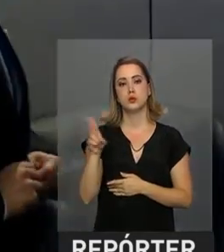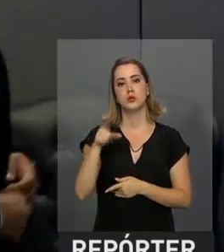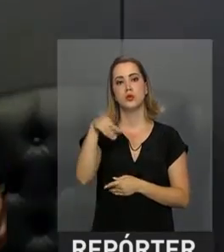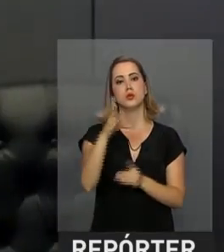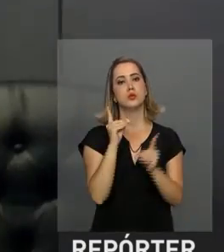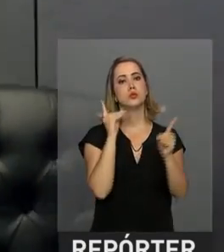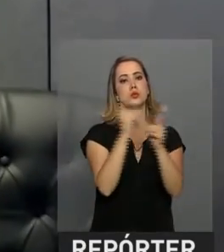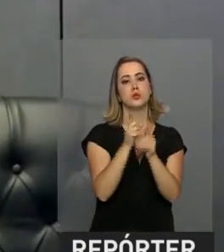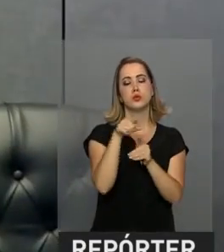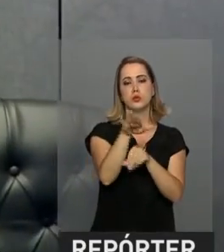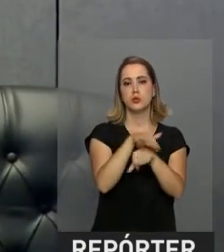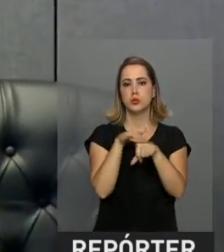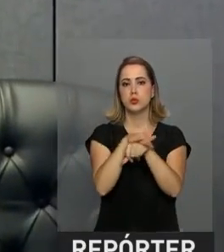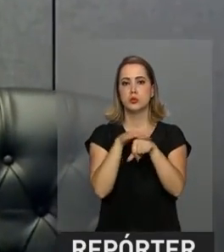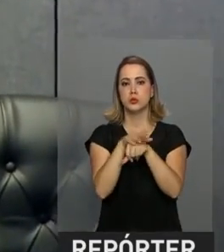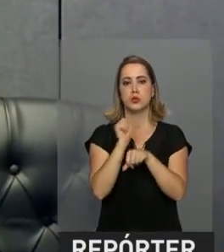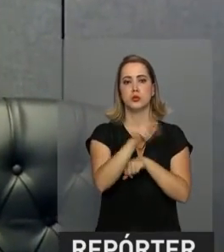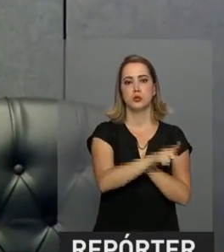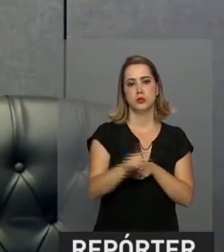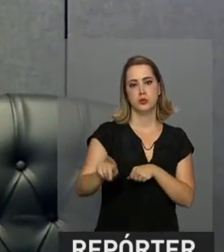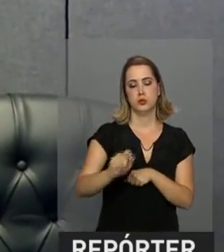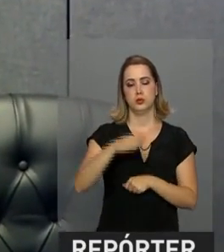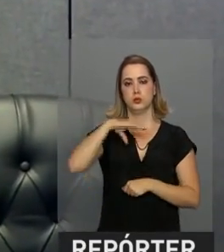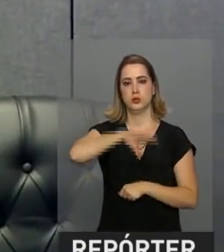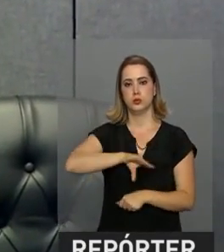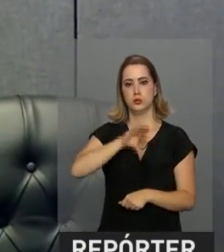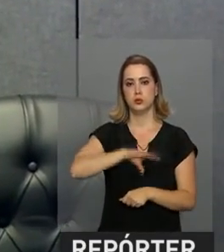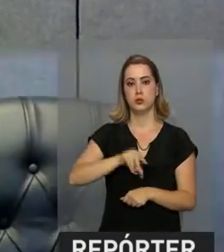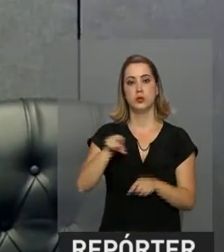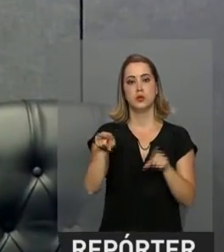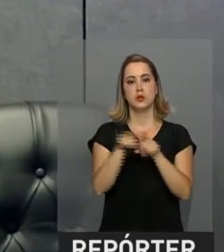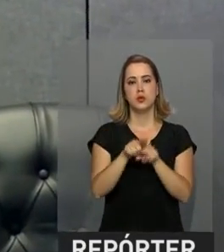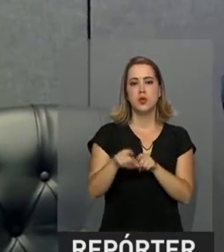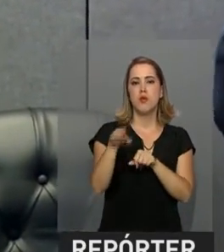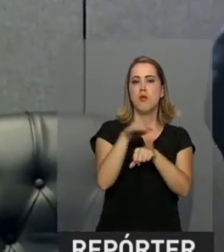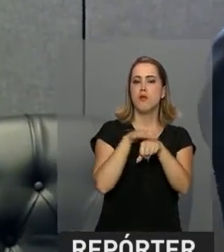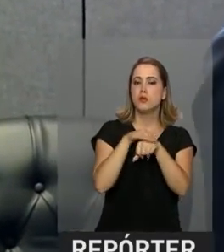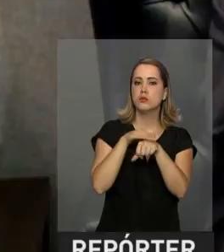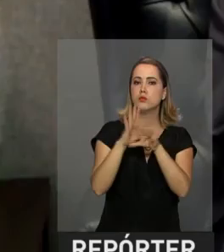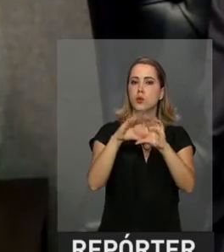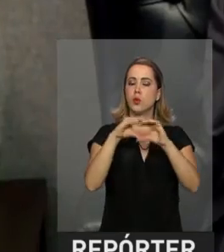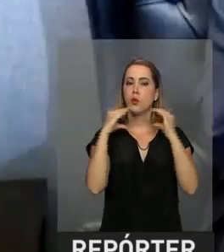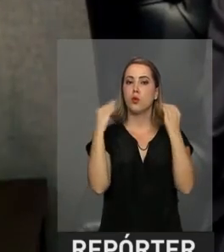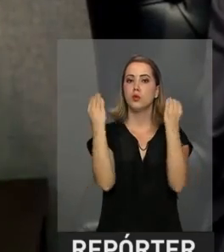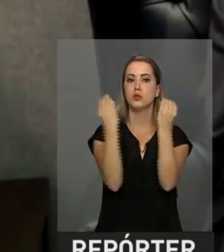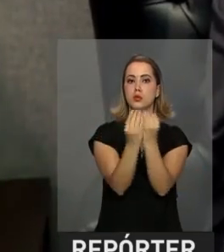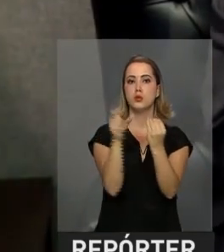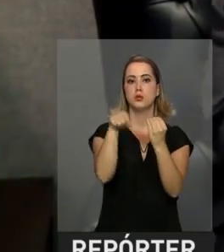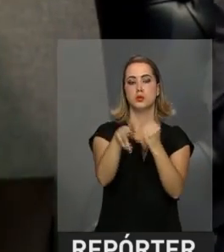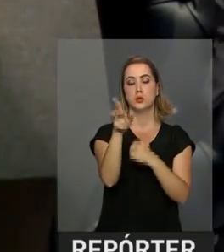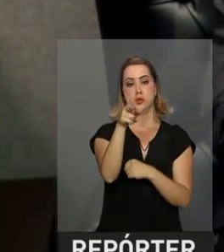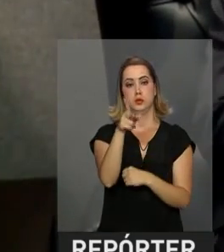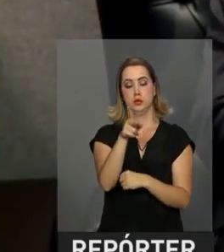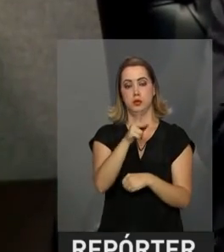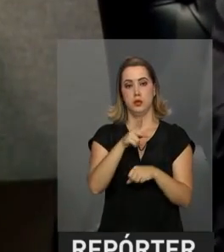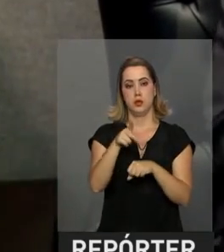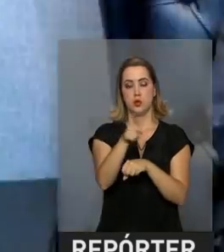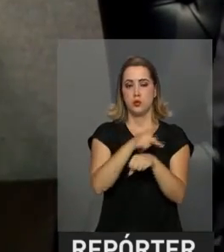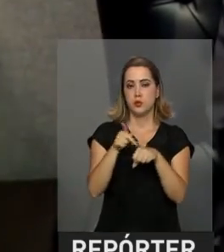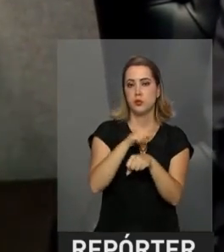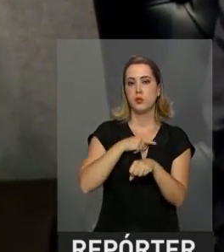ele conversou com o presidente de portugal marcelo rebelo de sousa sobre a cúpula da comunidade dos países de língua portuguesa